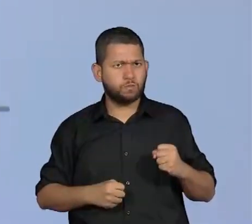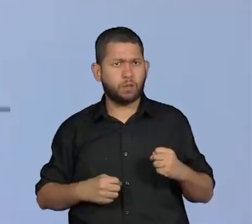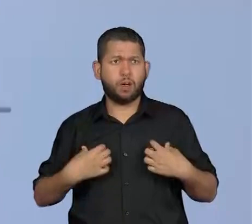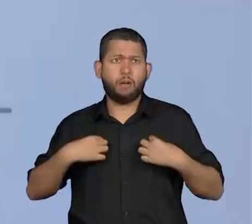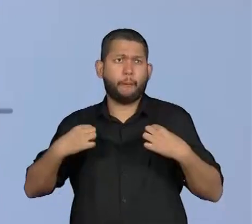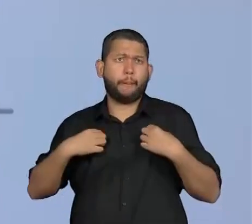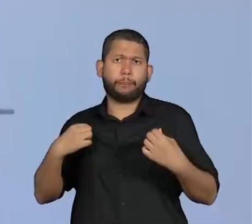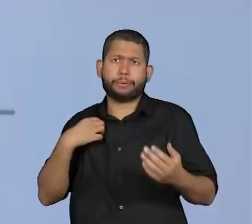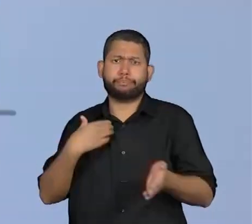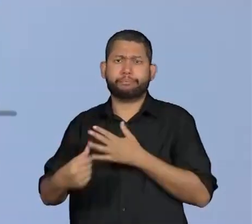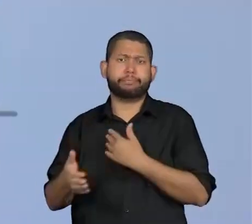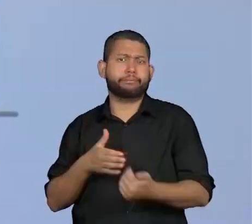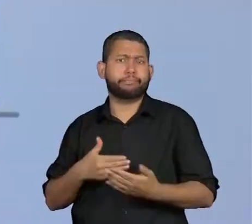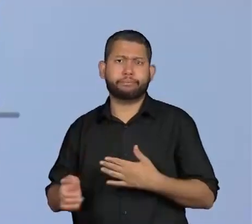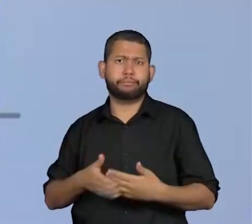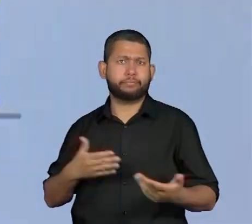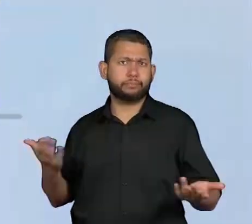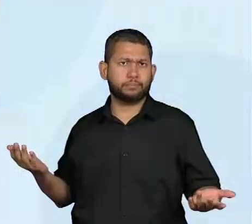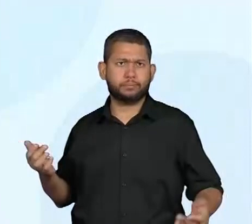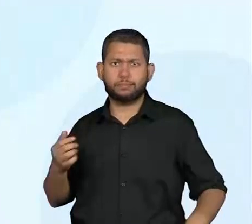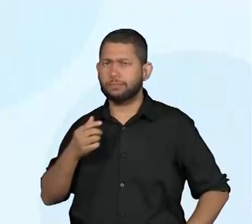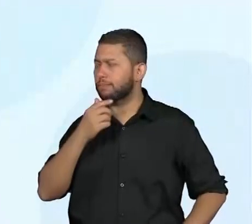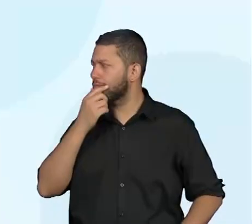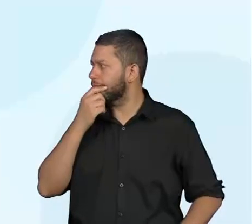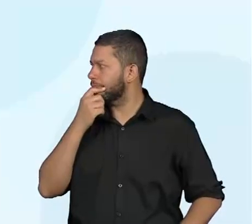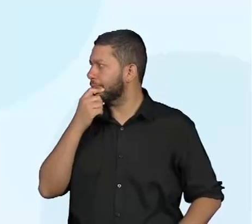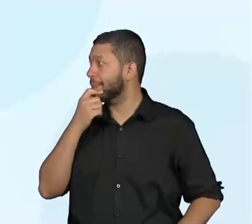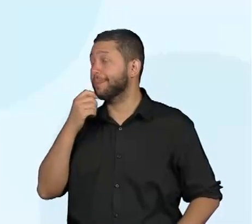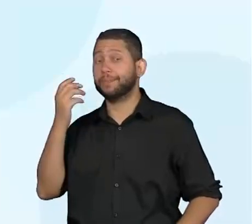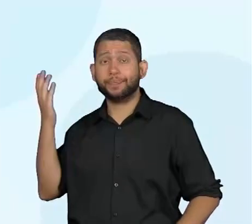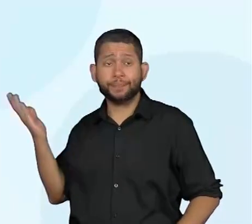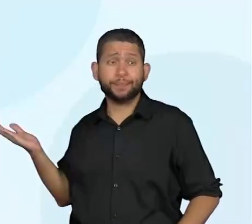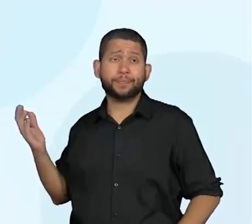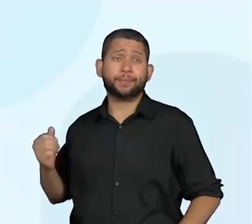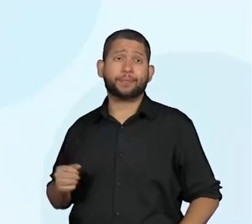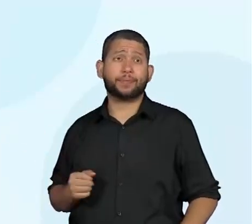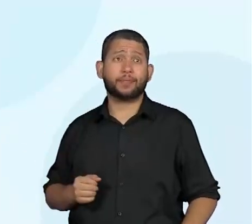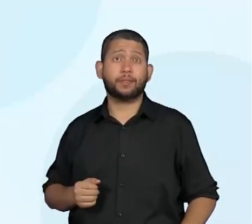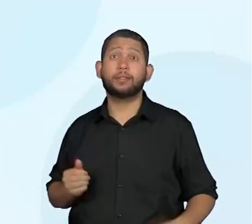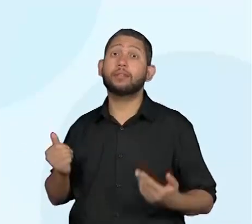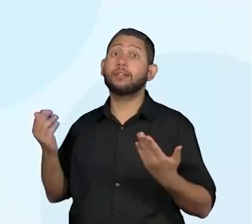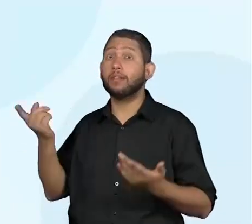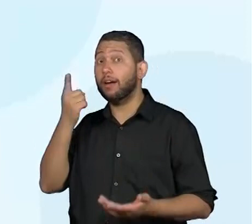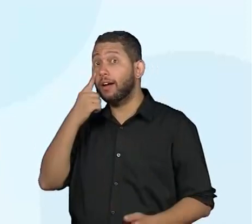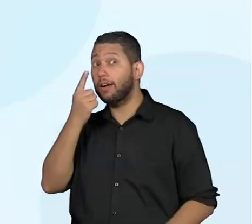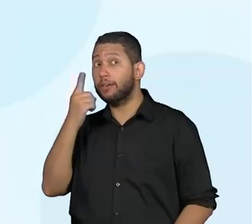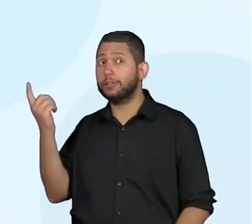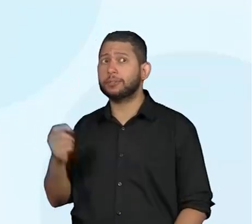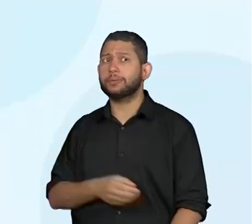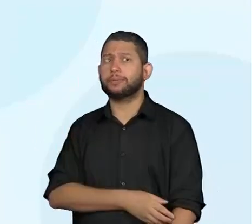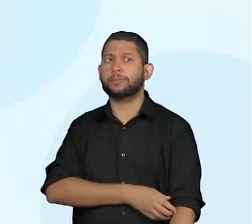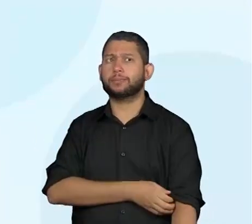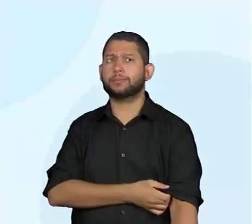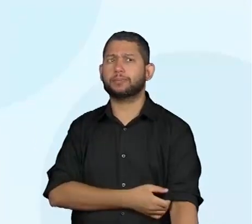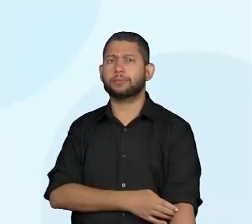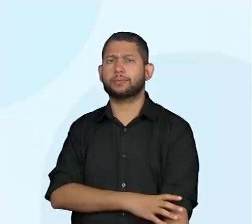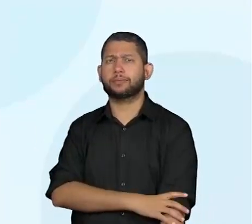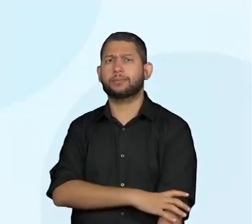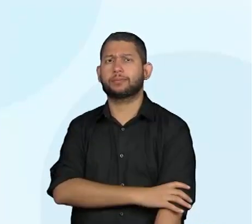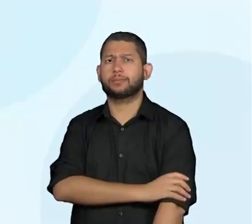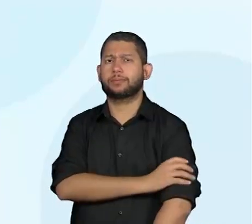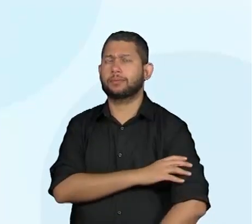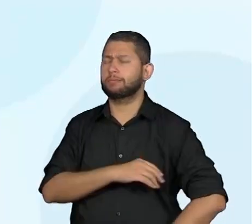do dia a dia. Então, e aqui, professor? Opa, deixa eu